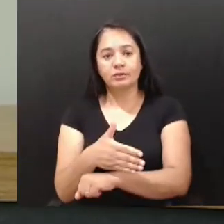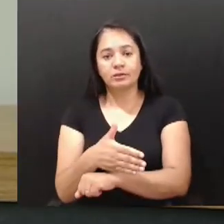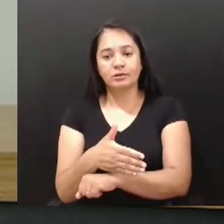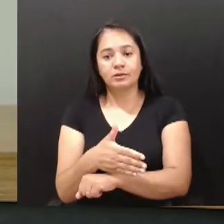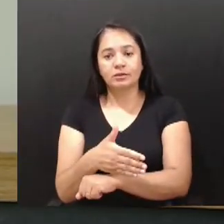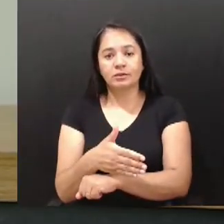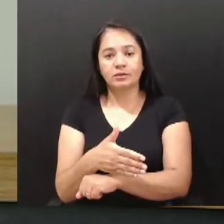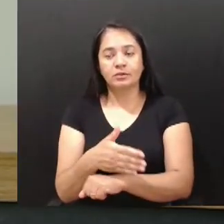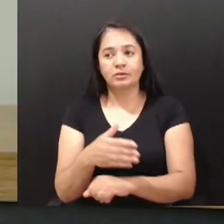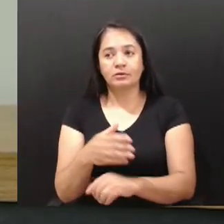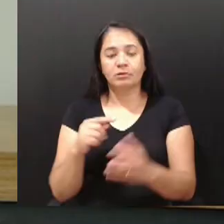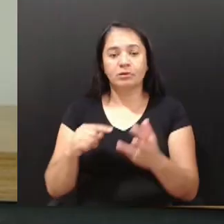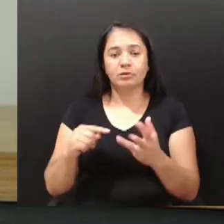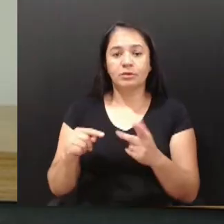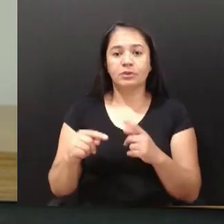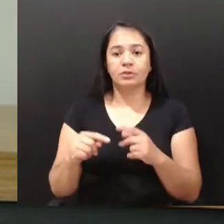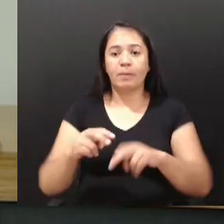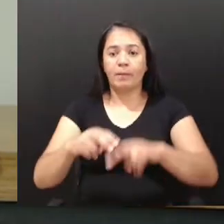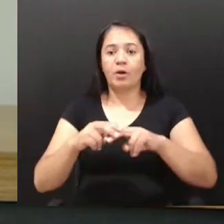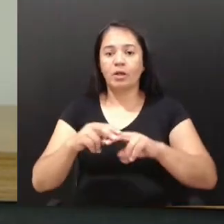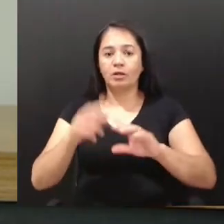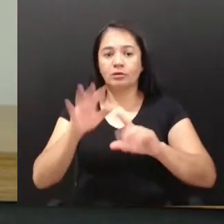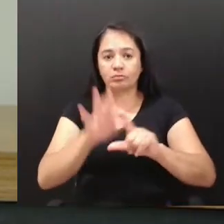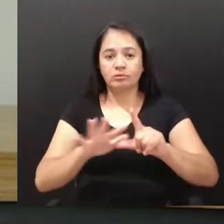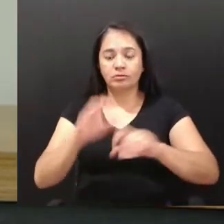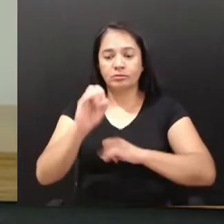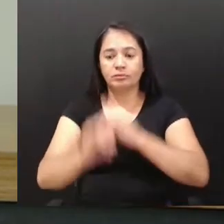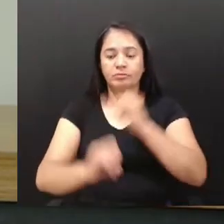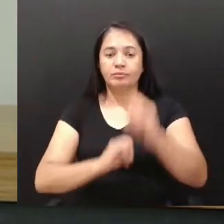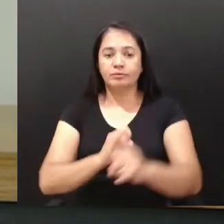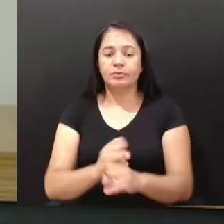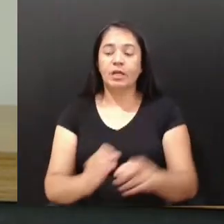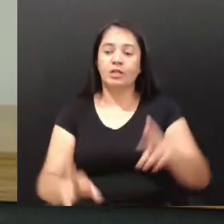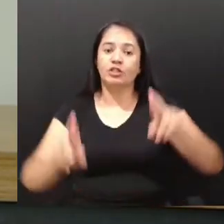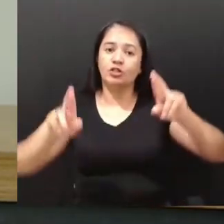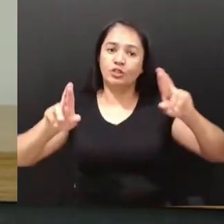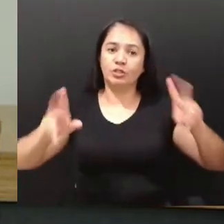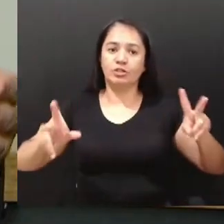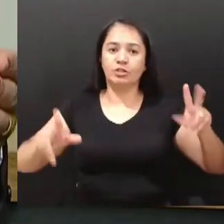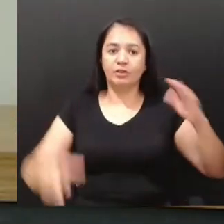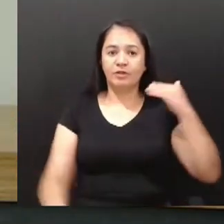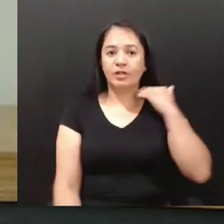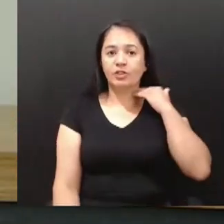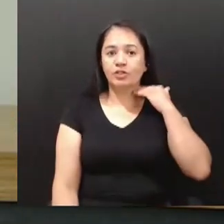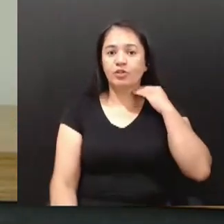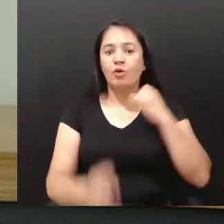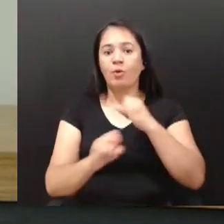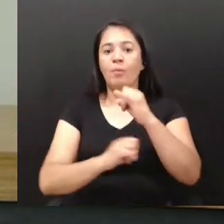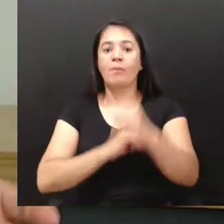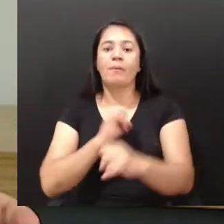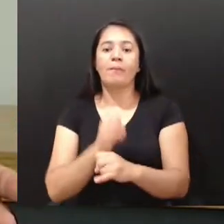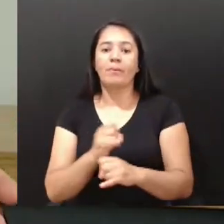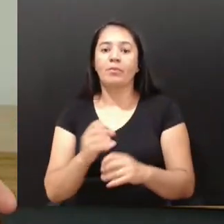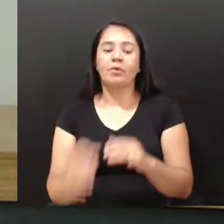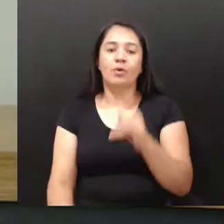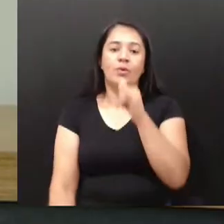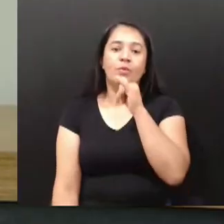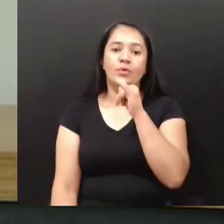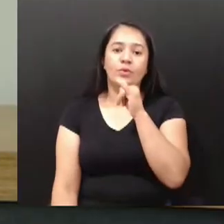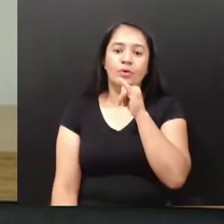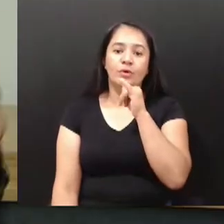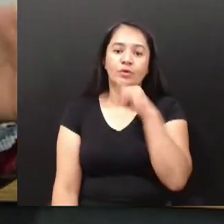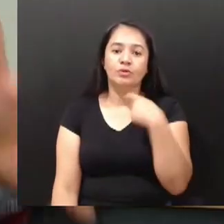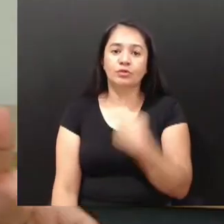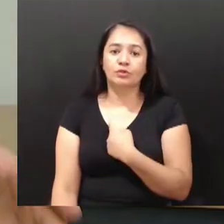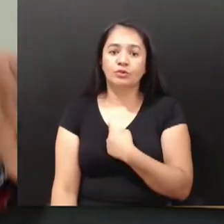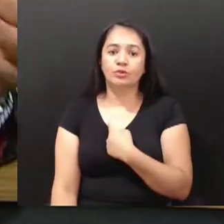de uma plataforma digital. É diferente de um banco digital, né? Eu posso dar exemplo do nosso banco aqui, o BTG Pactual. Nós